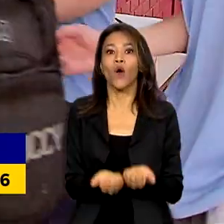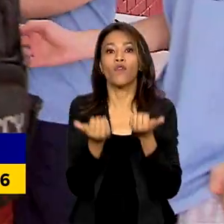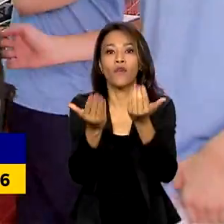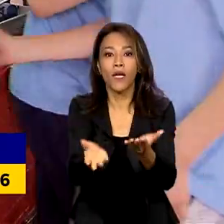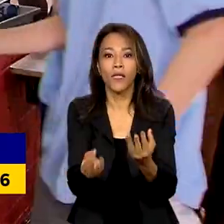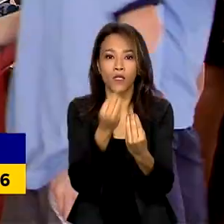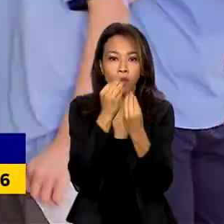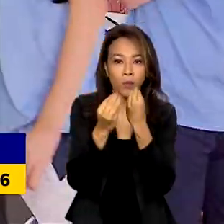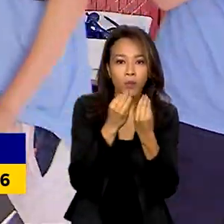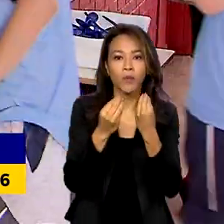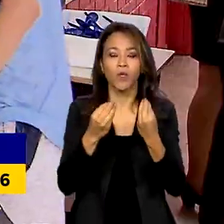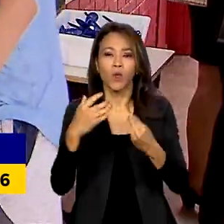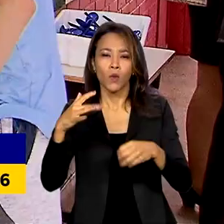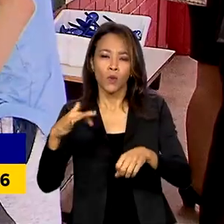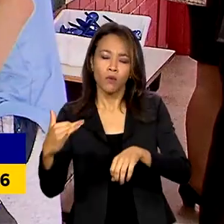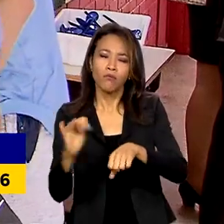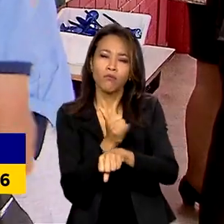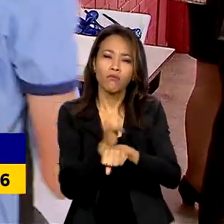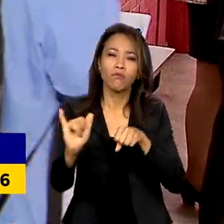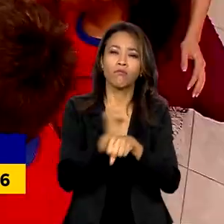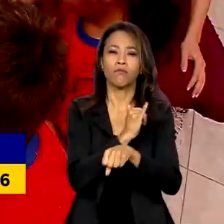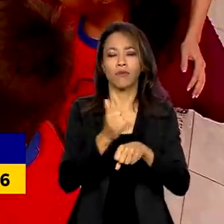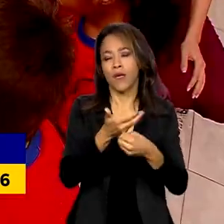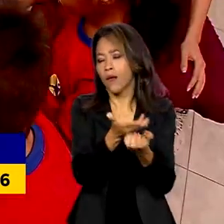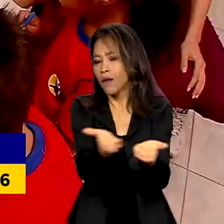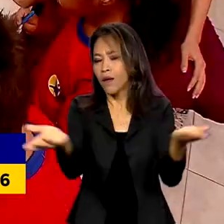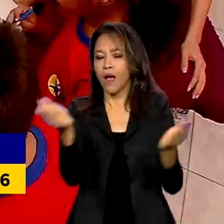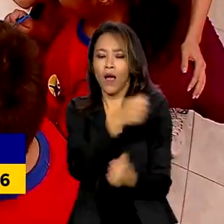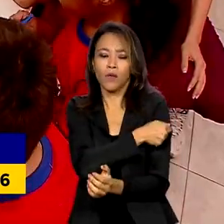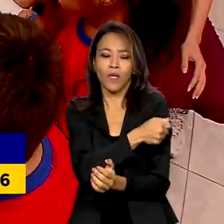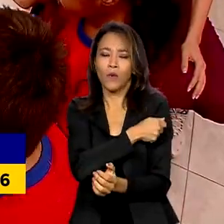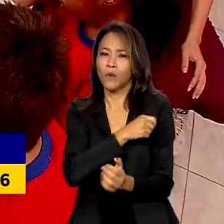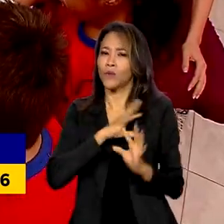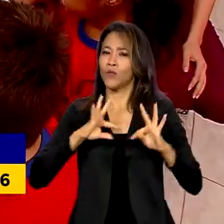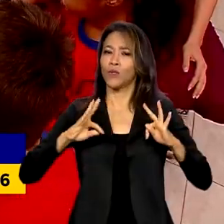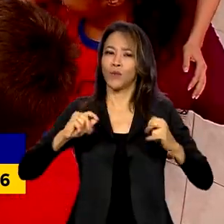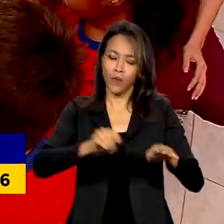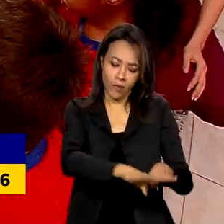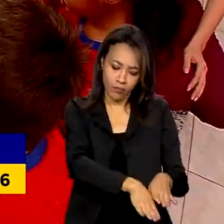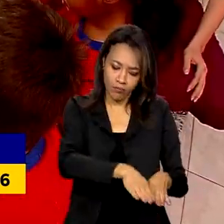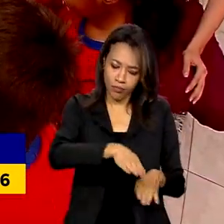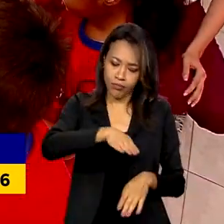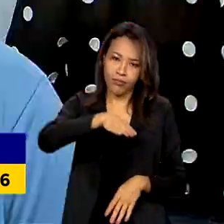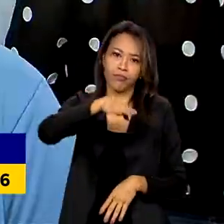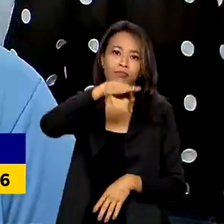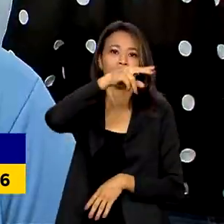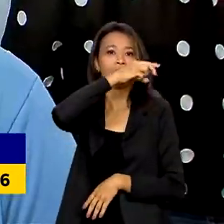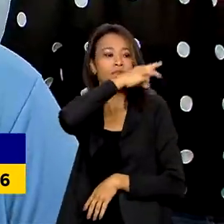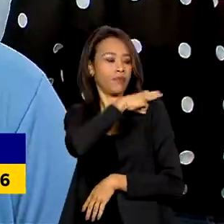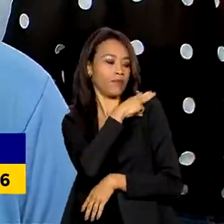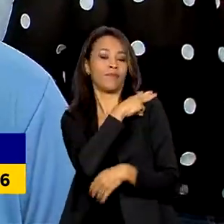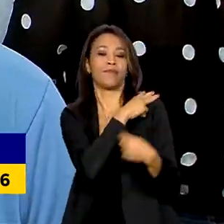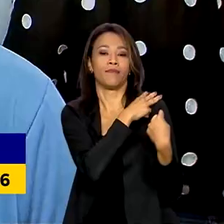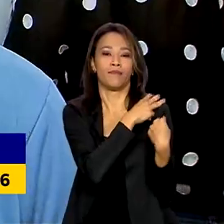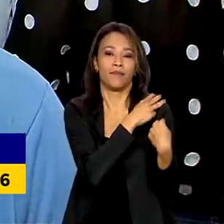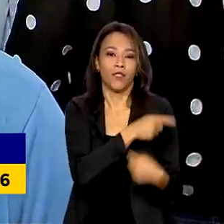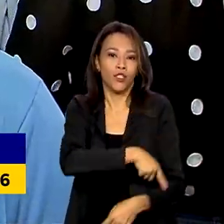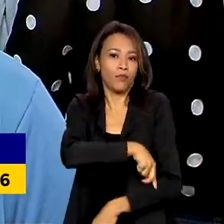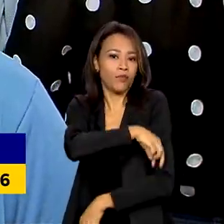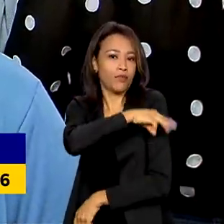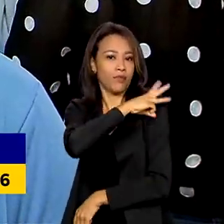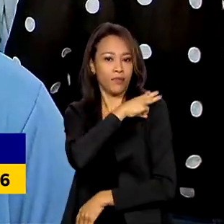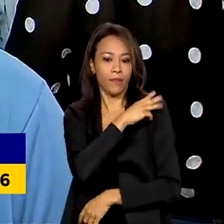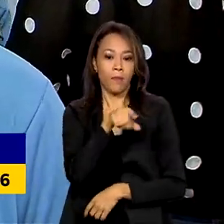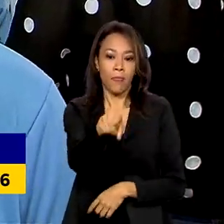e nutricional a estudantes de todas as etapas da educação básica pública. As tias se esforçam muito